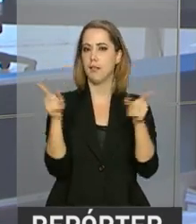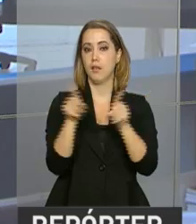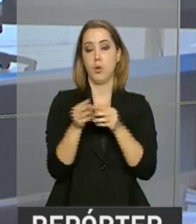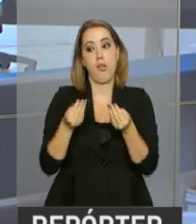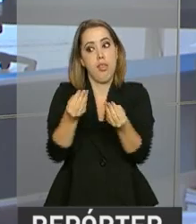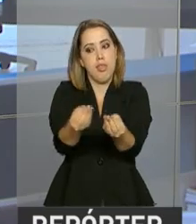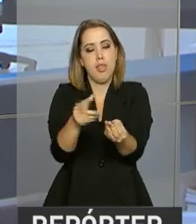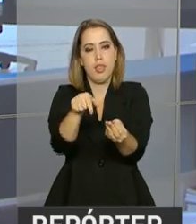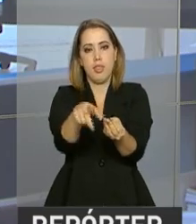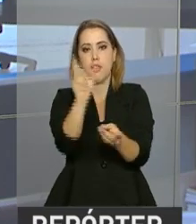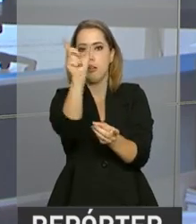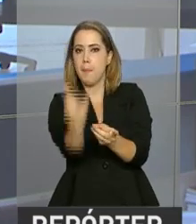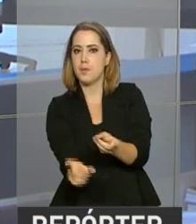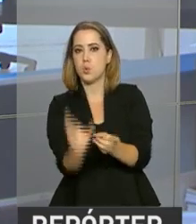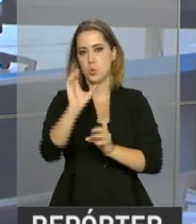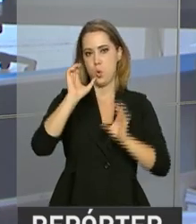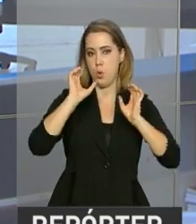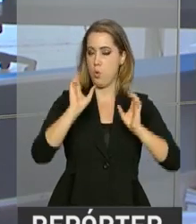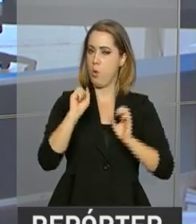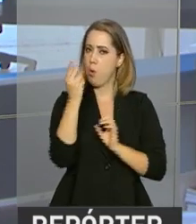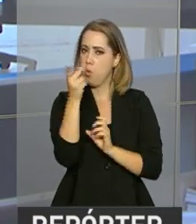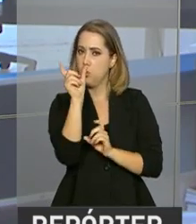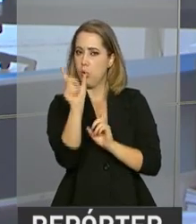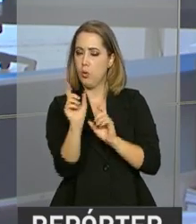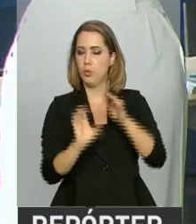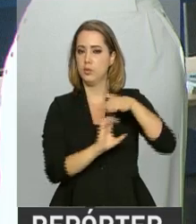instituição que trabalhe em